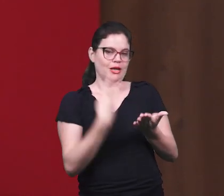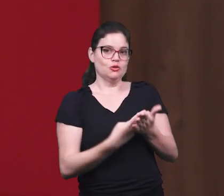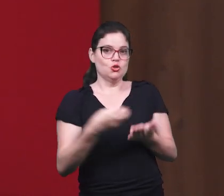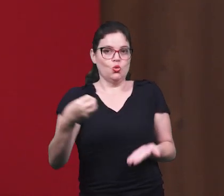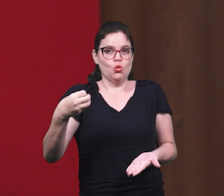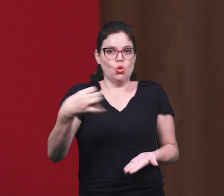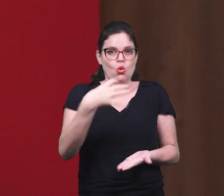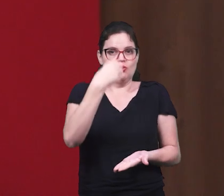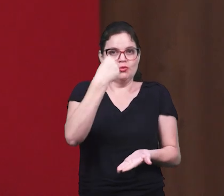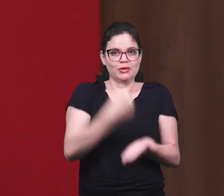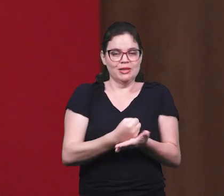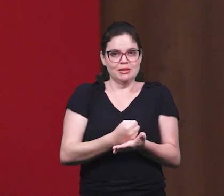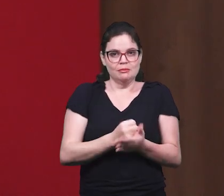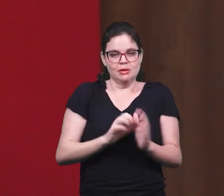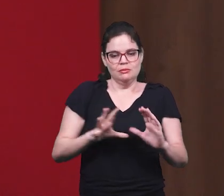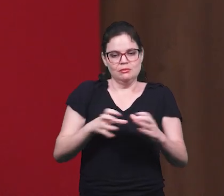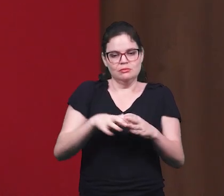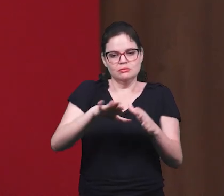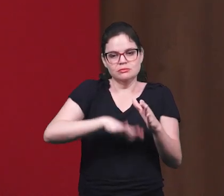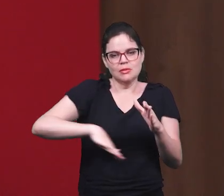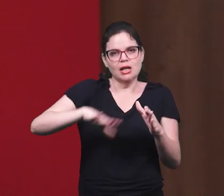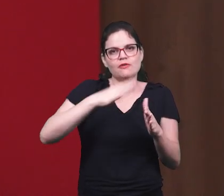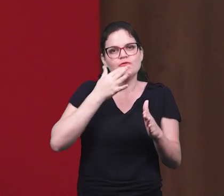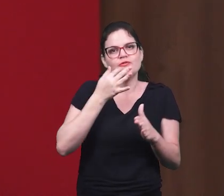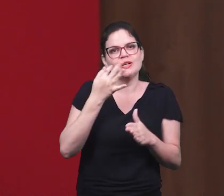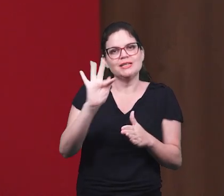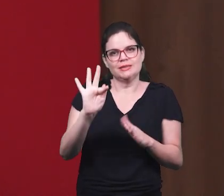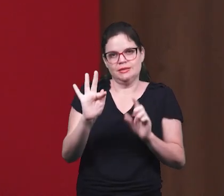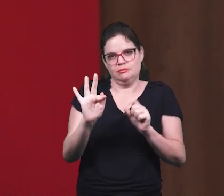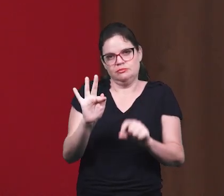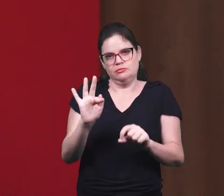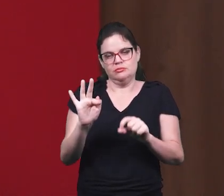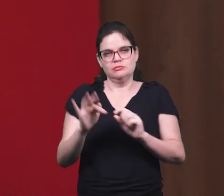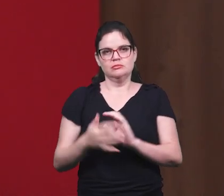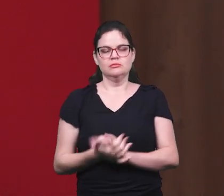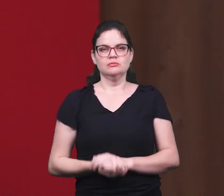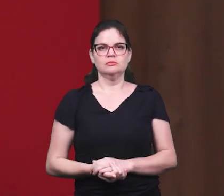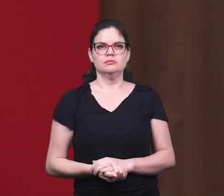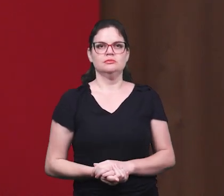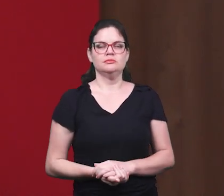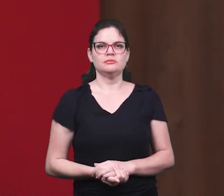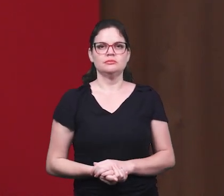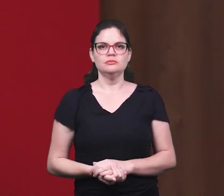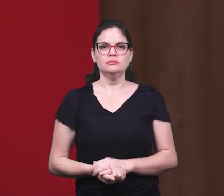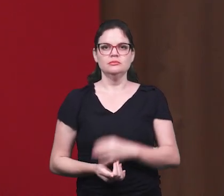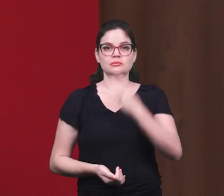para o povo dele, mas logo já veio